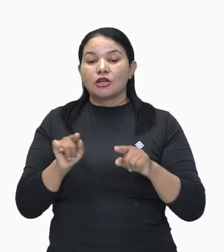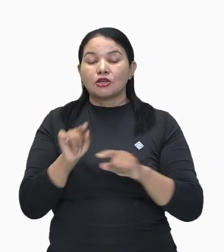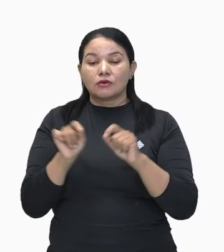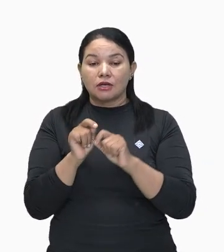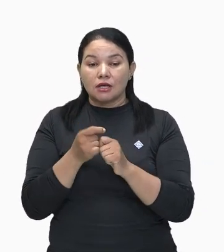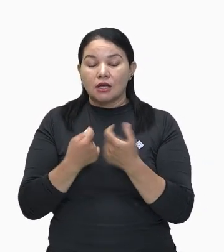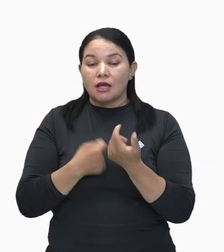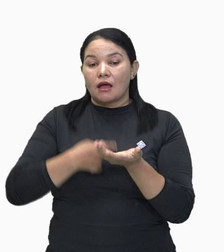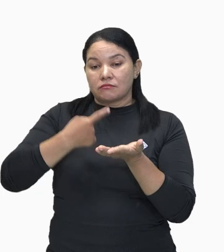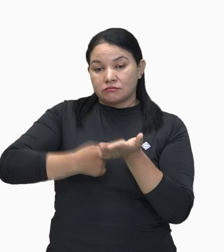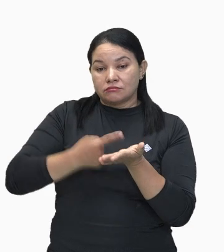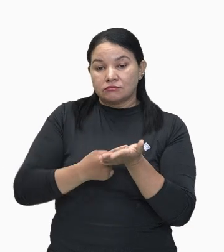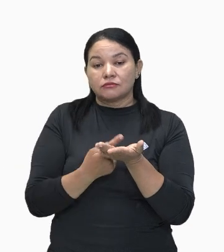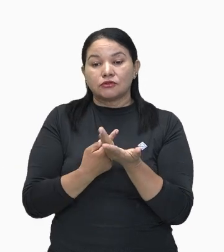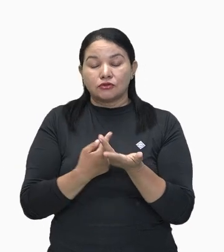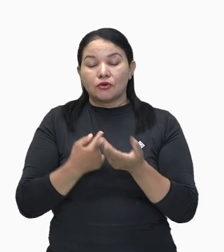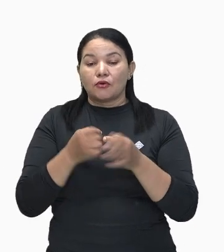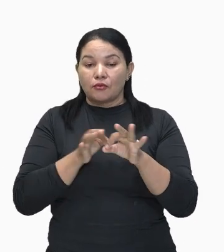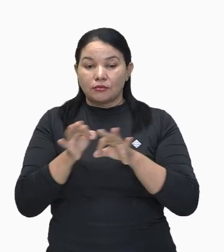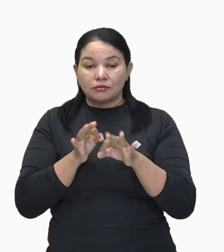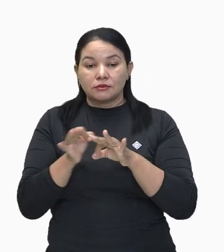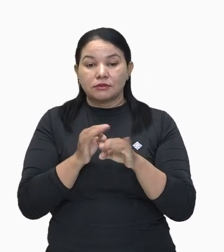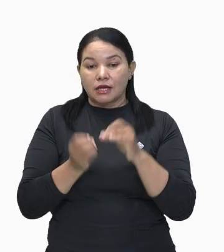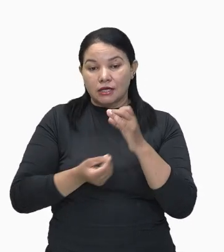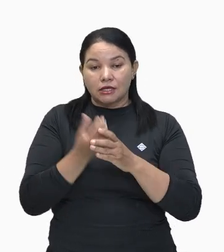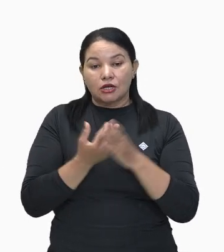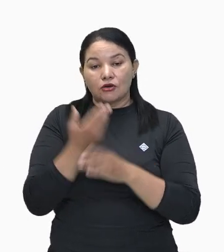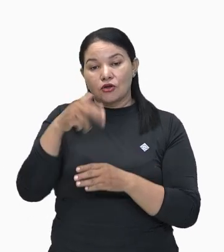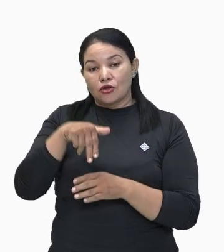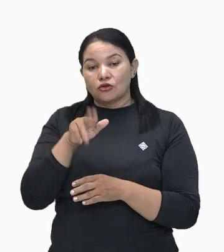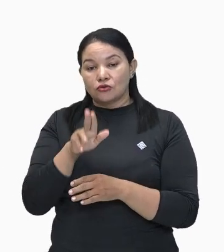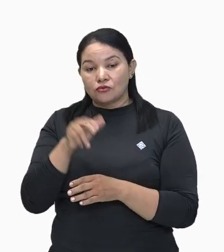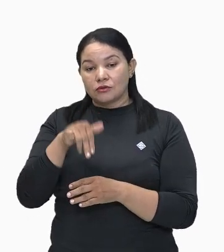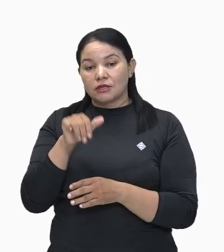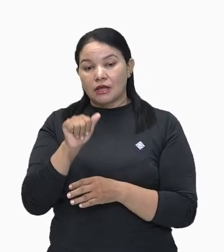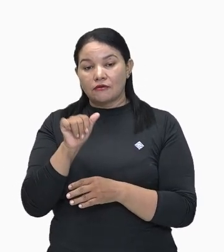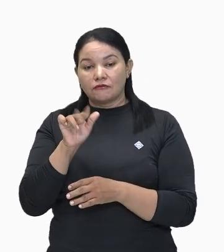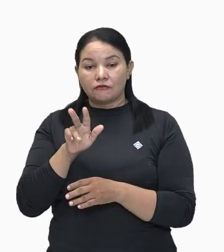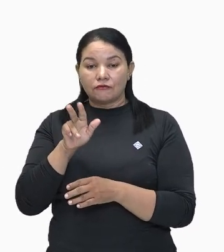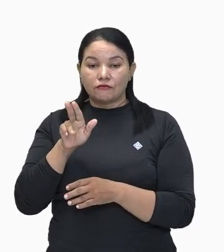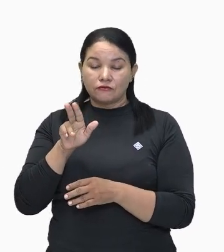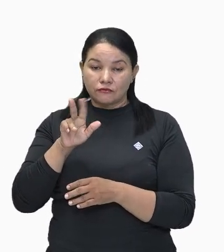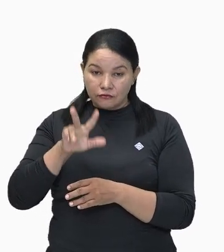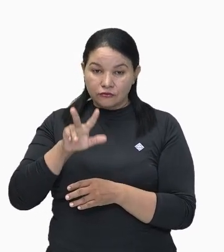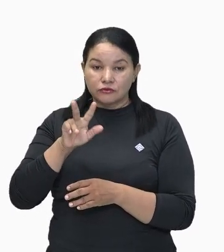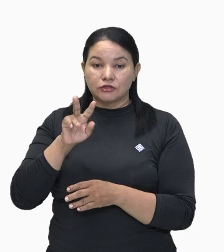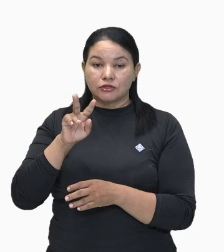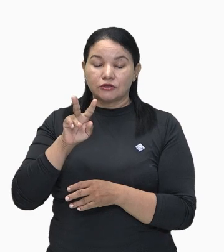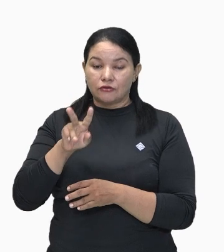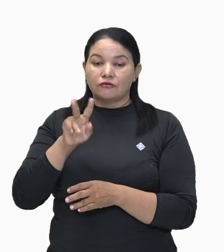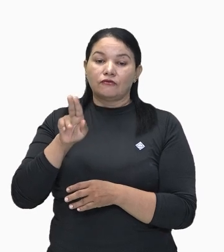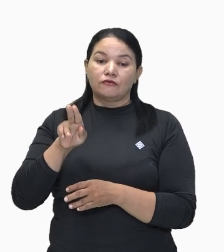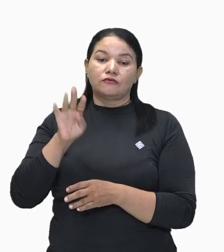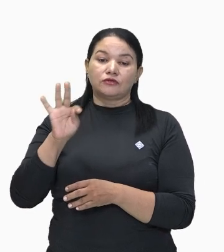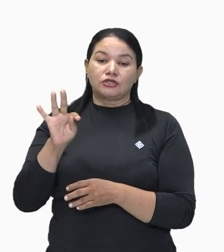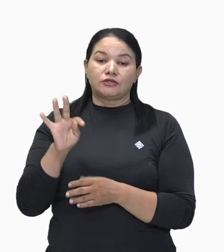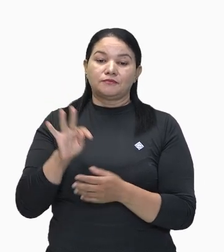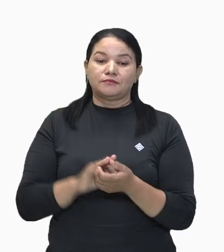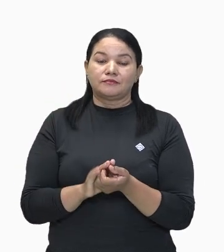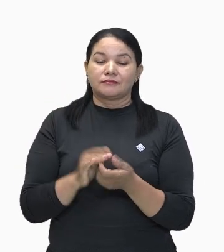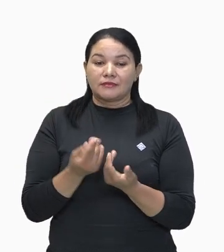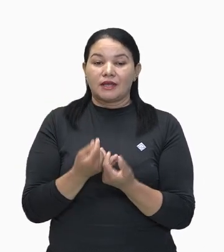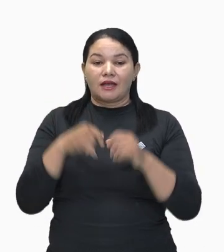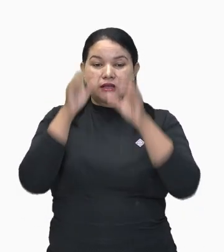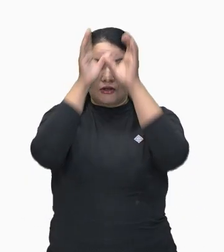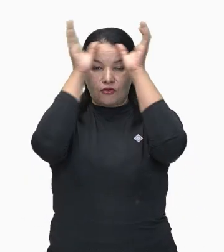e criaram o Nunavut, que significa, na língua, né, do povo Inuit, nossa terra,